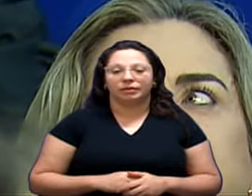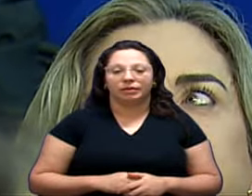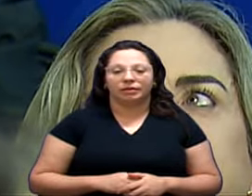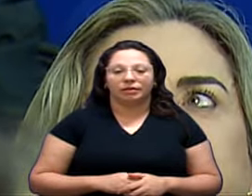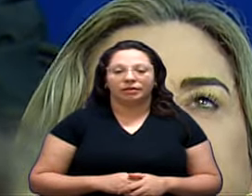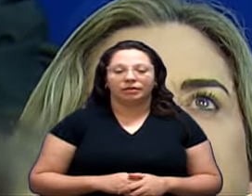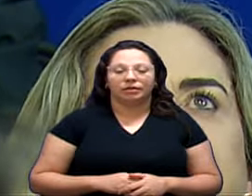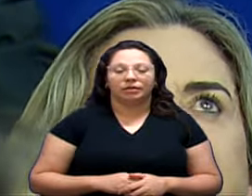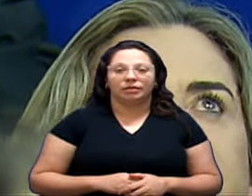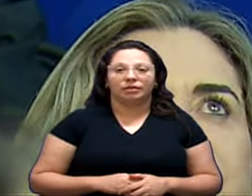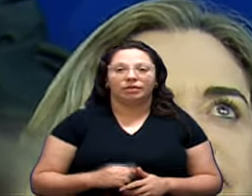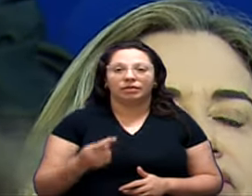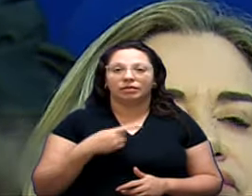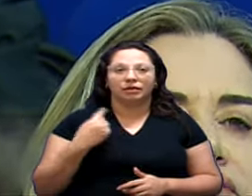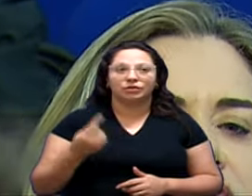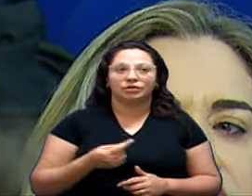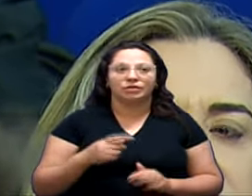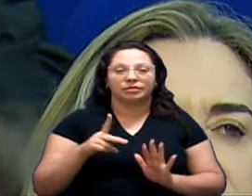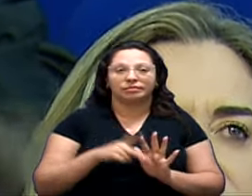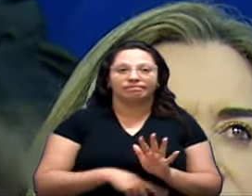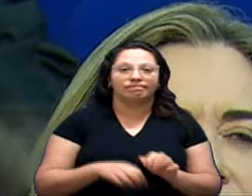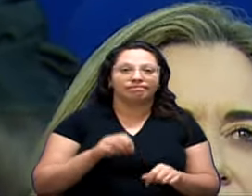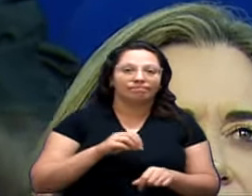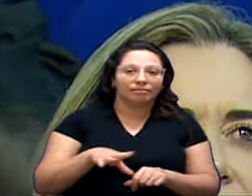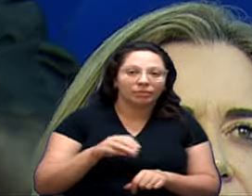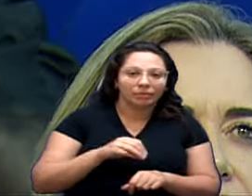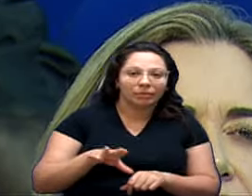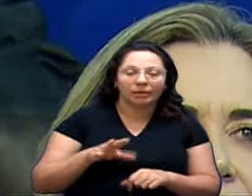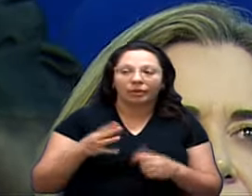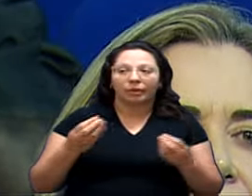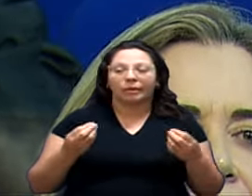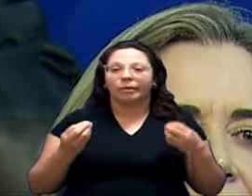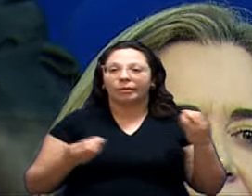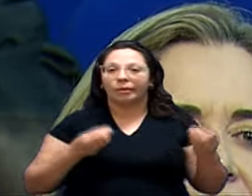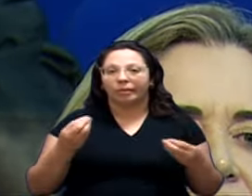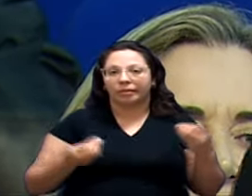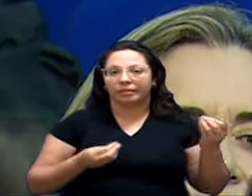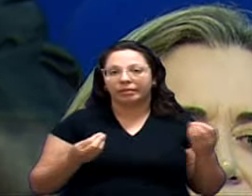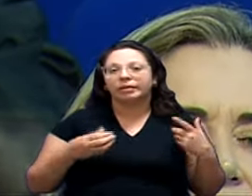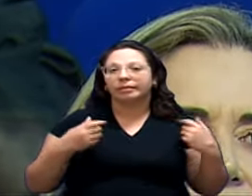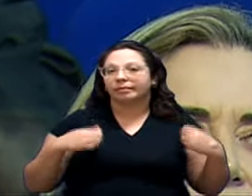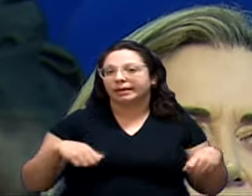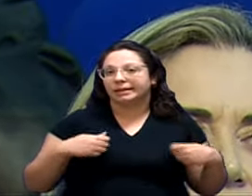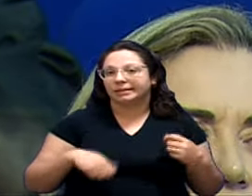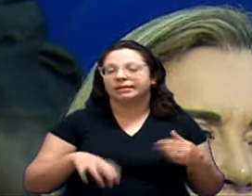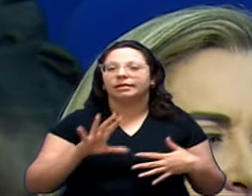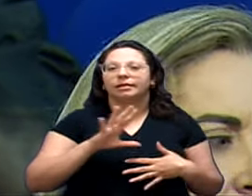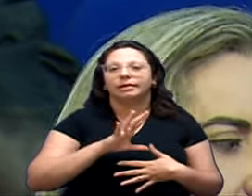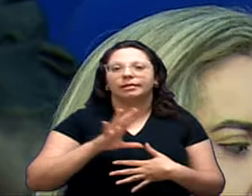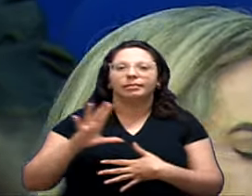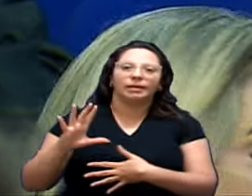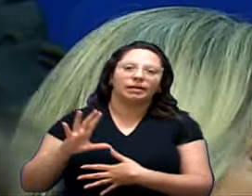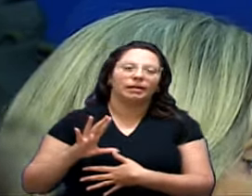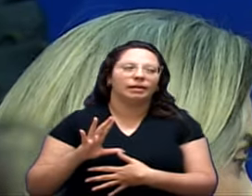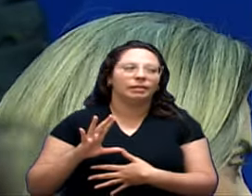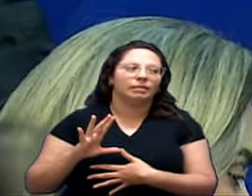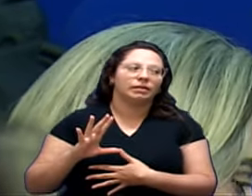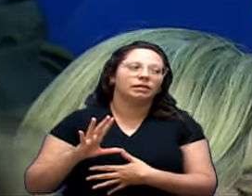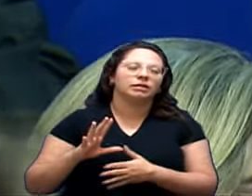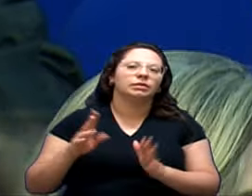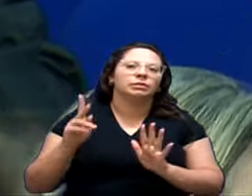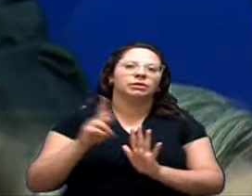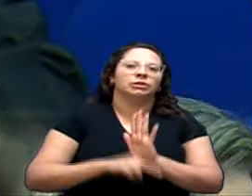proposta pros vereadores que vão votar temática porque os mapas fazem parte do do